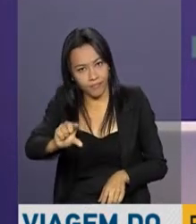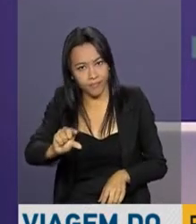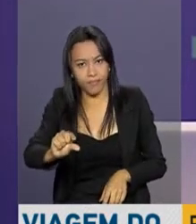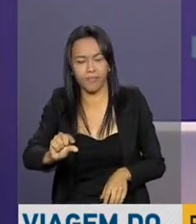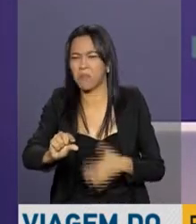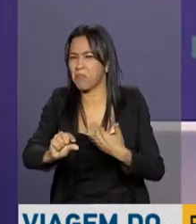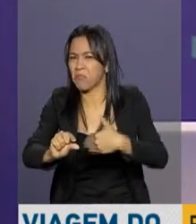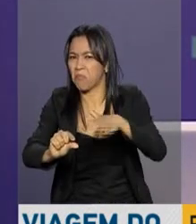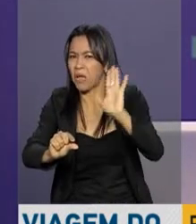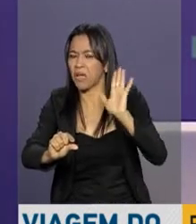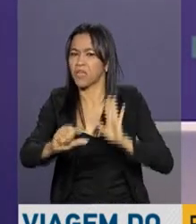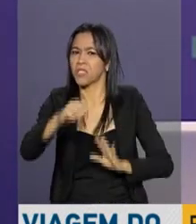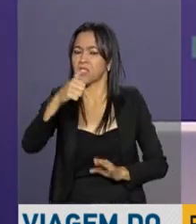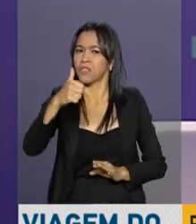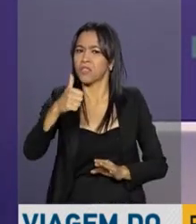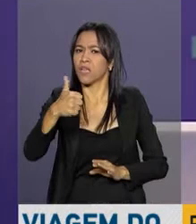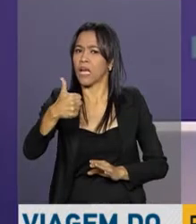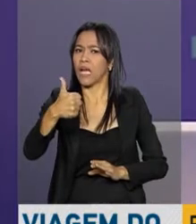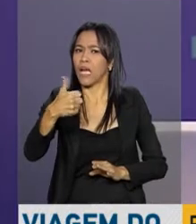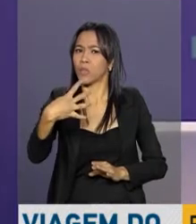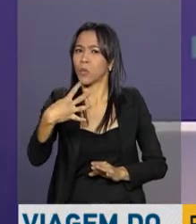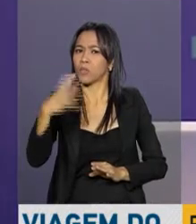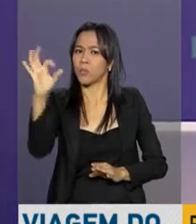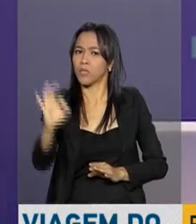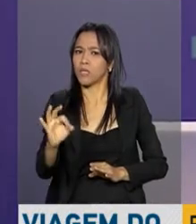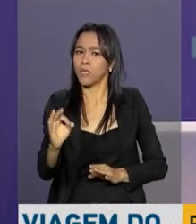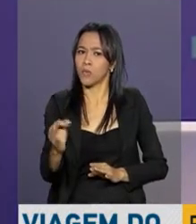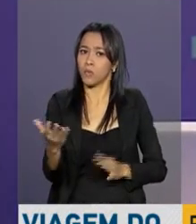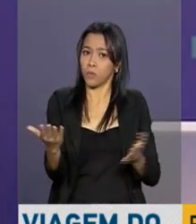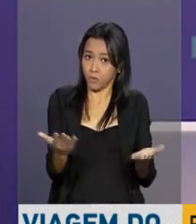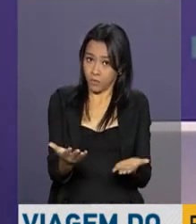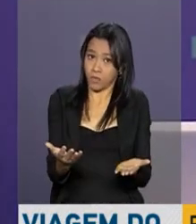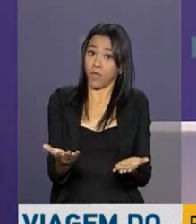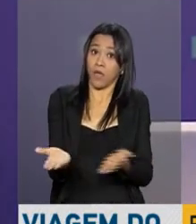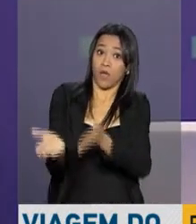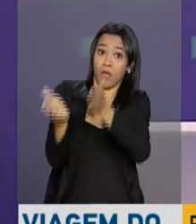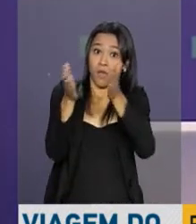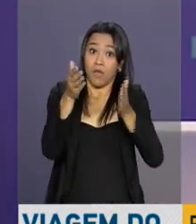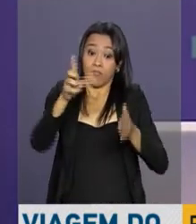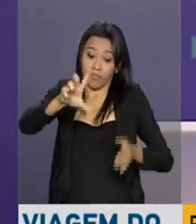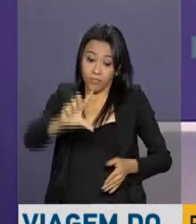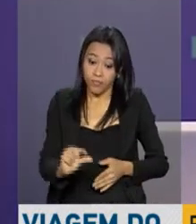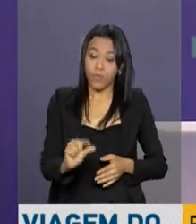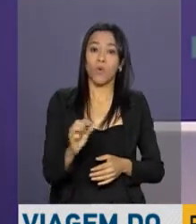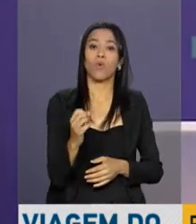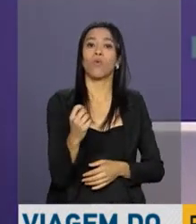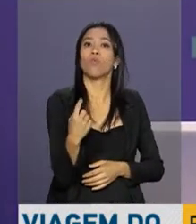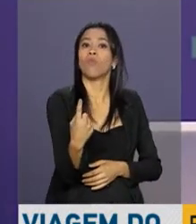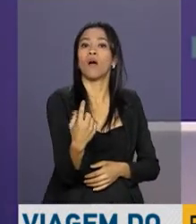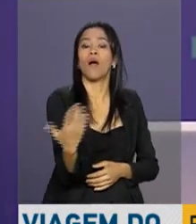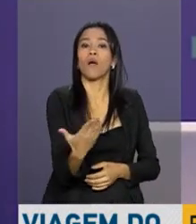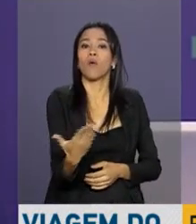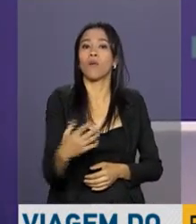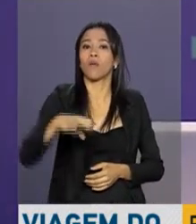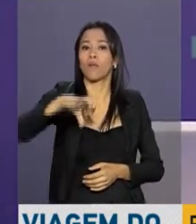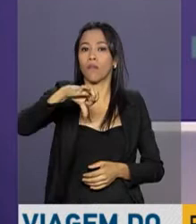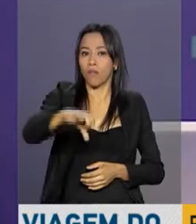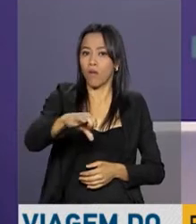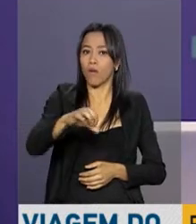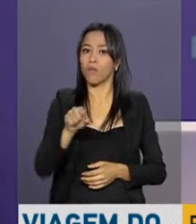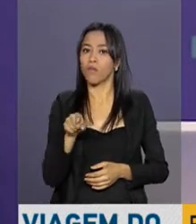de 14%, portanto, dois dígitos, para um dígito, ou seja,